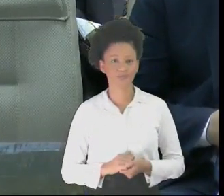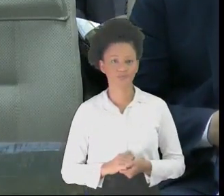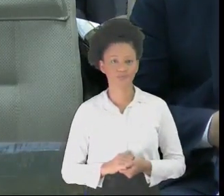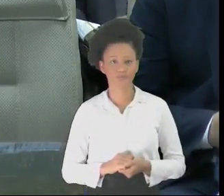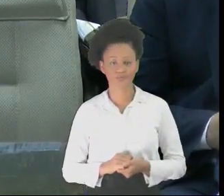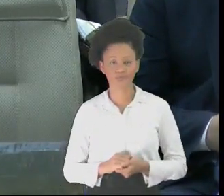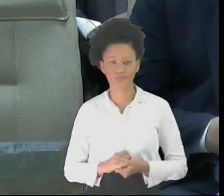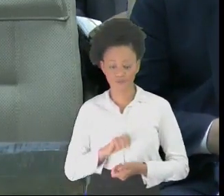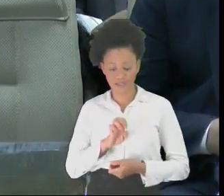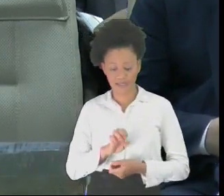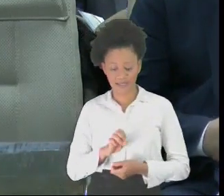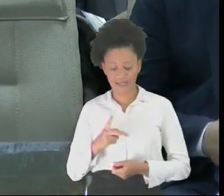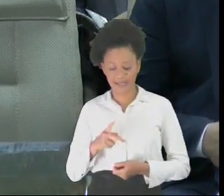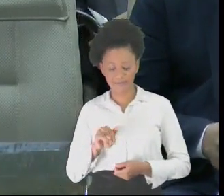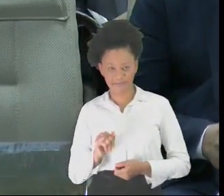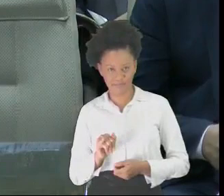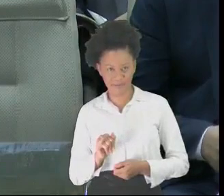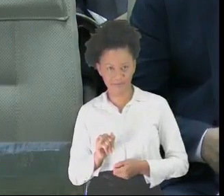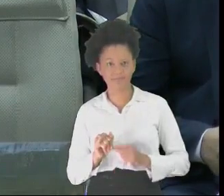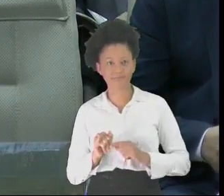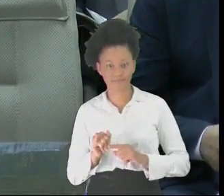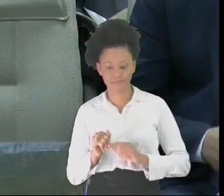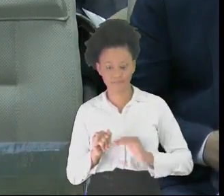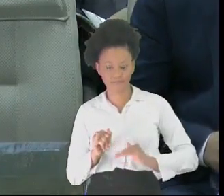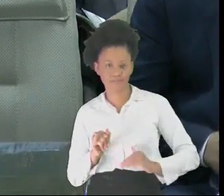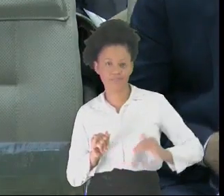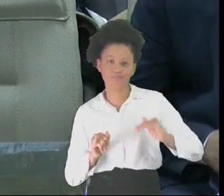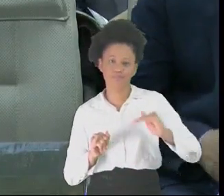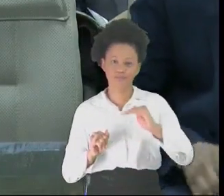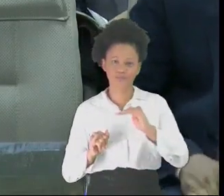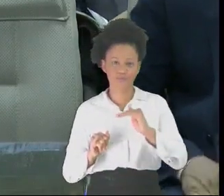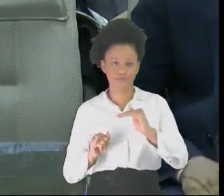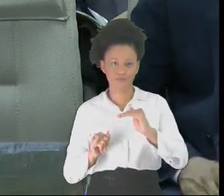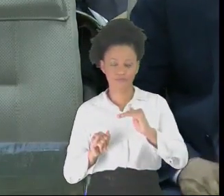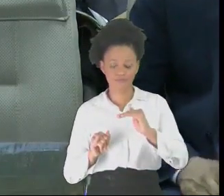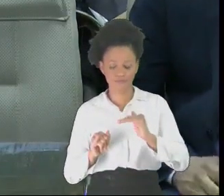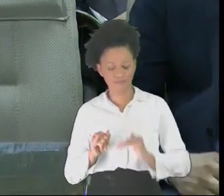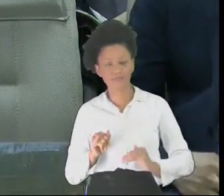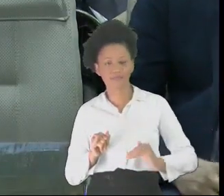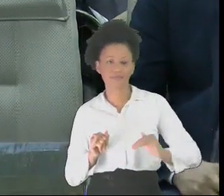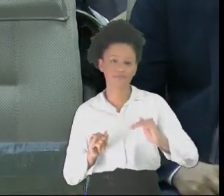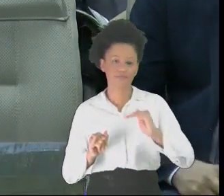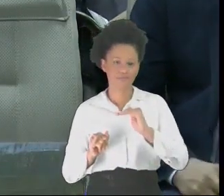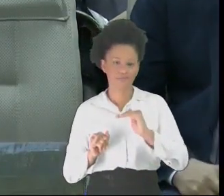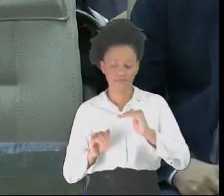ep, no grego, quer dizer por cima. Por cima.